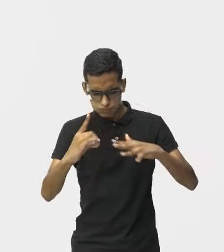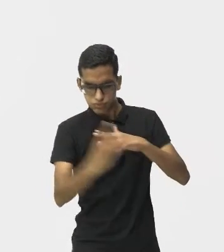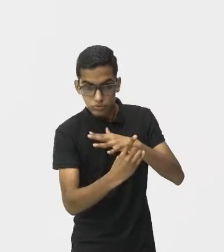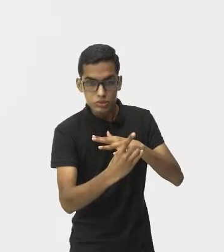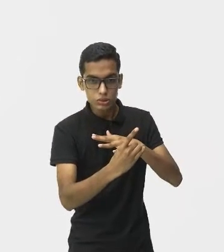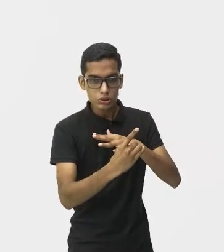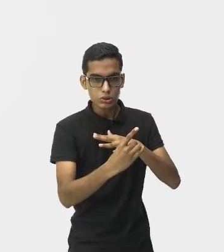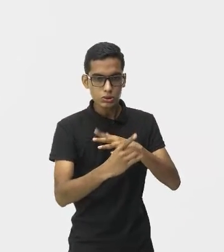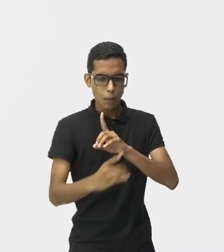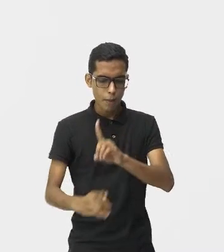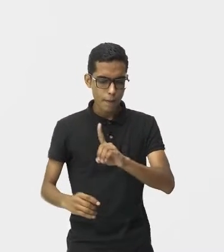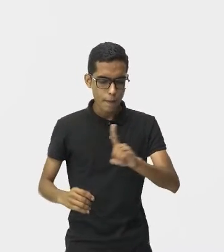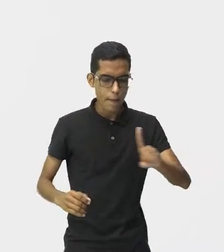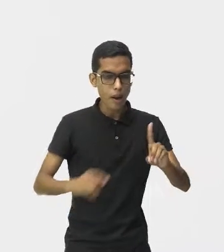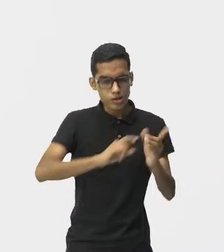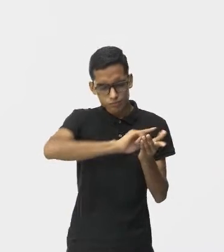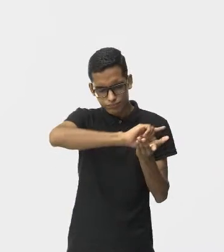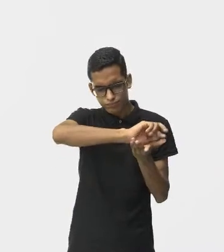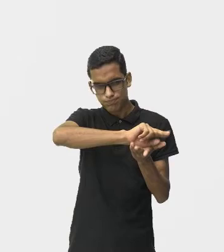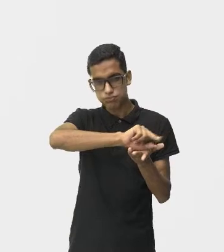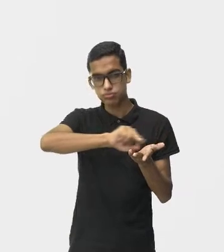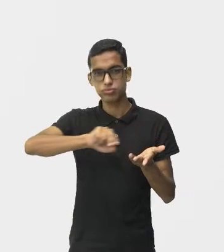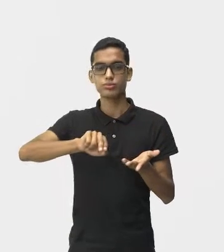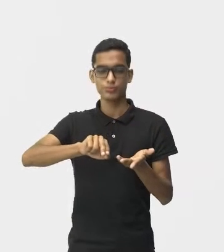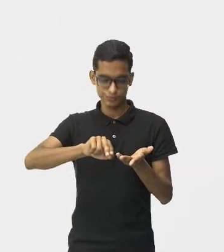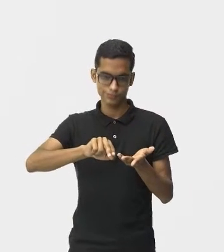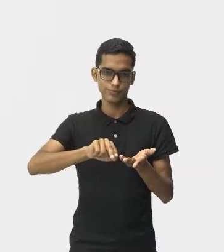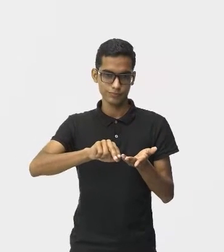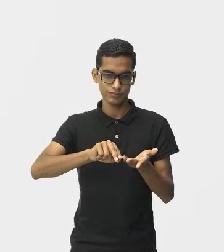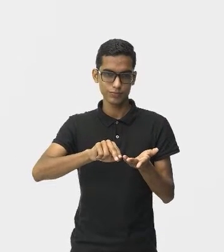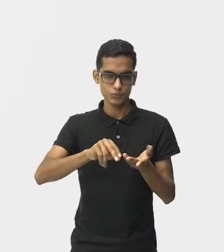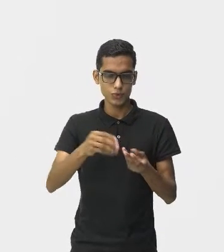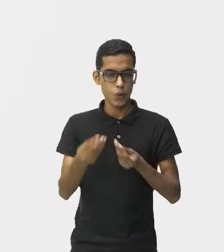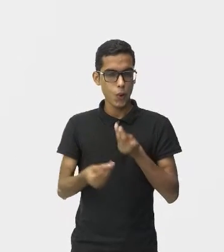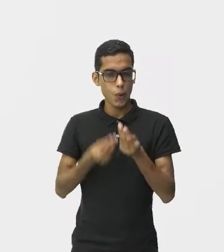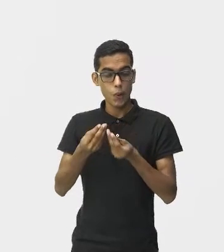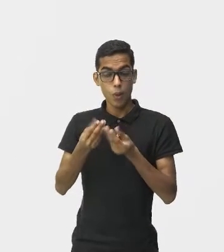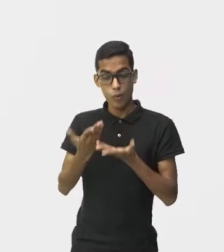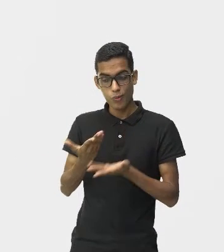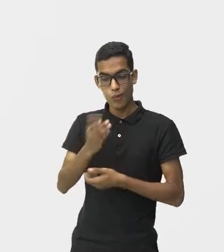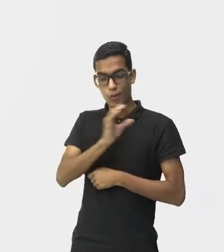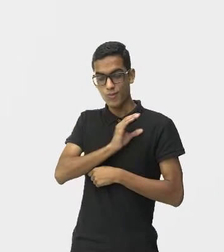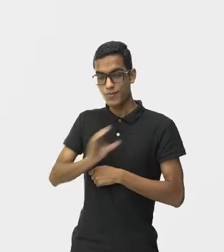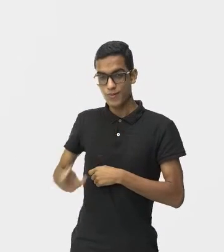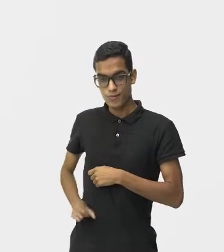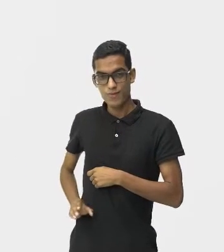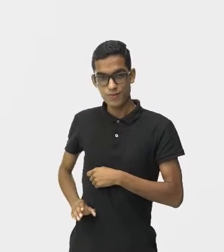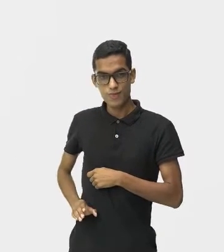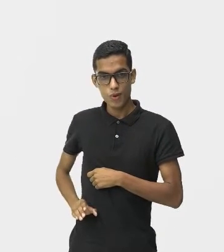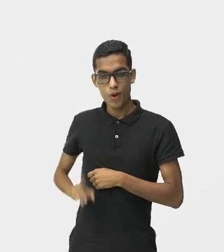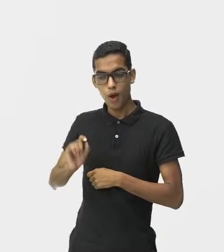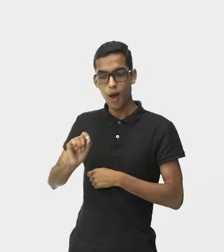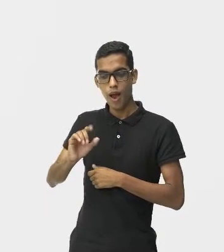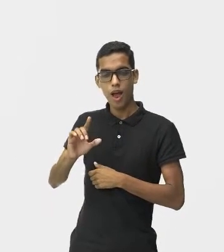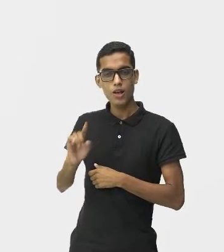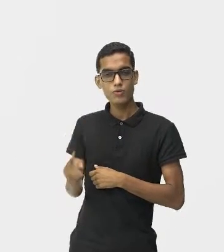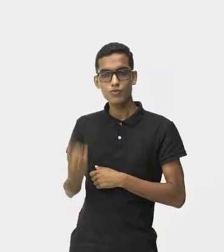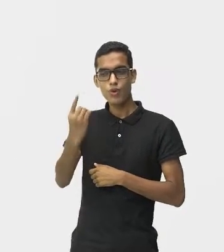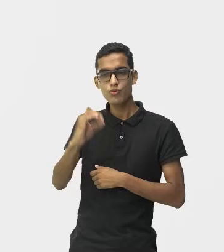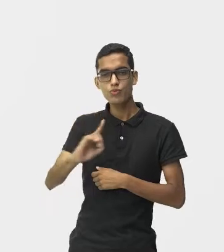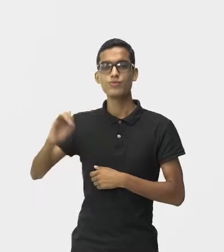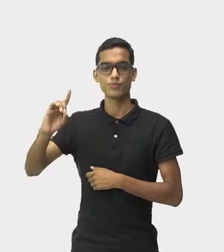Deus uno, como o cristianismo veio apresentar essa tese. O cristianismo era monoteísmo, como eu expliquei para